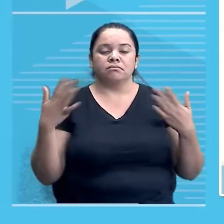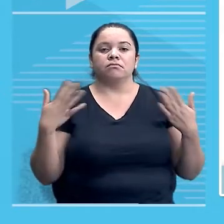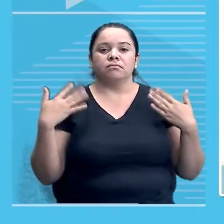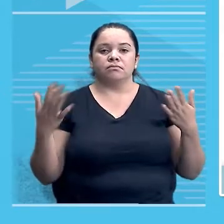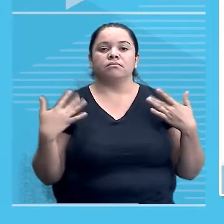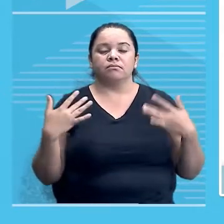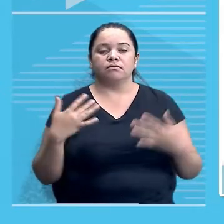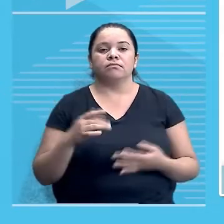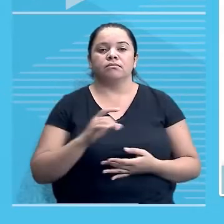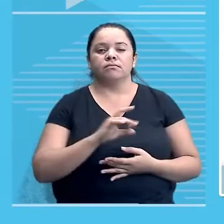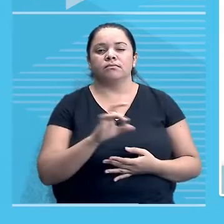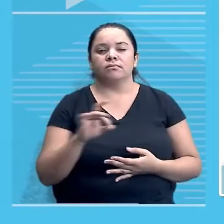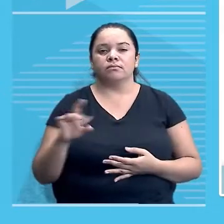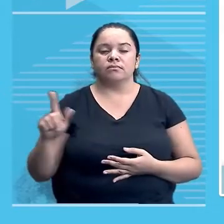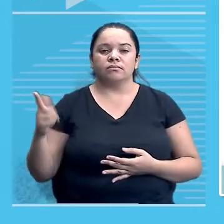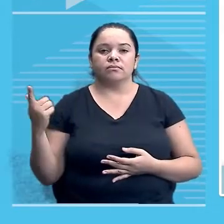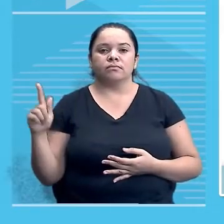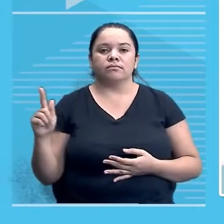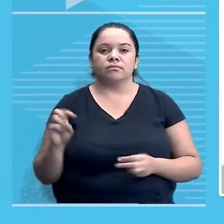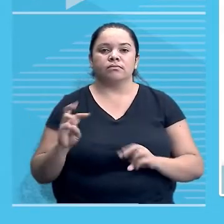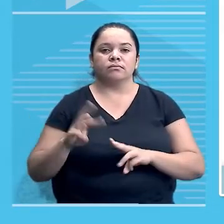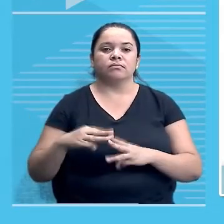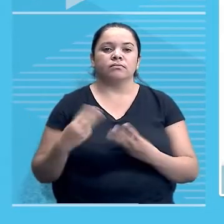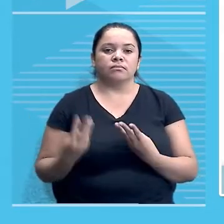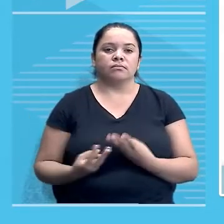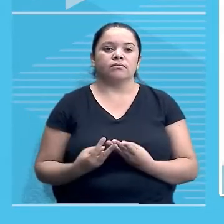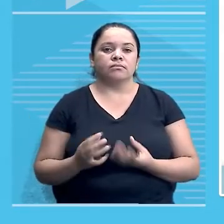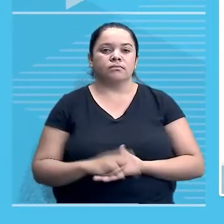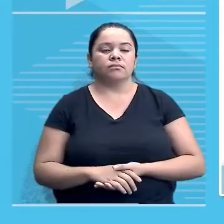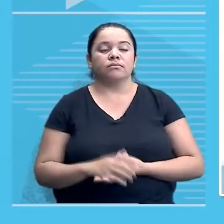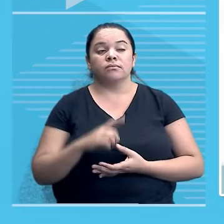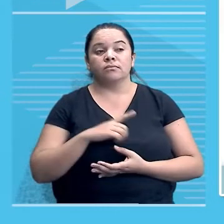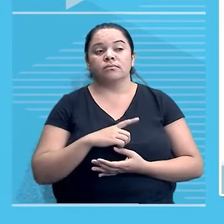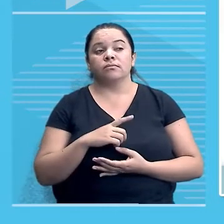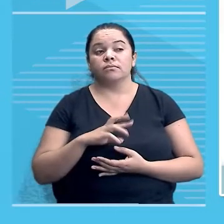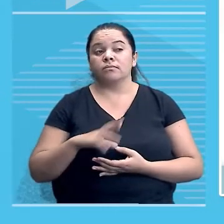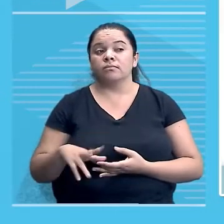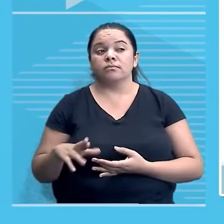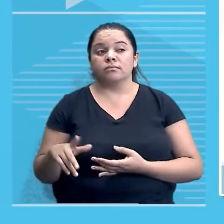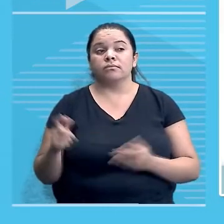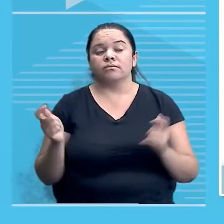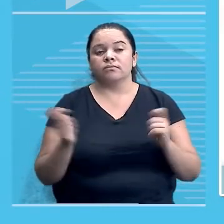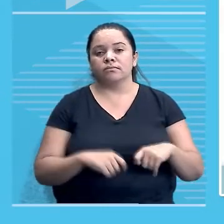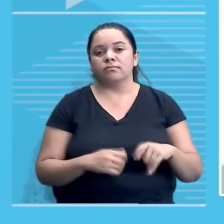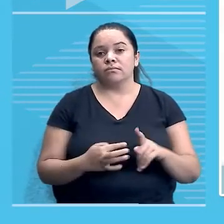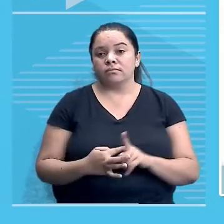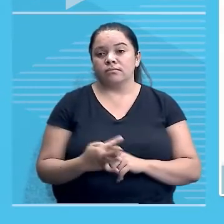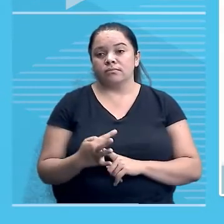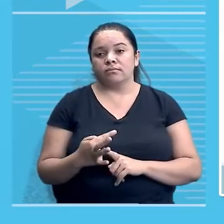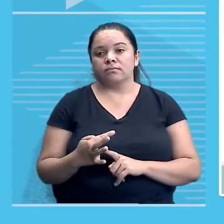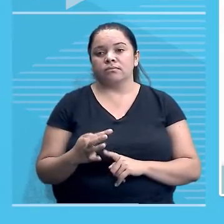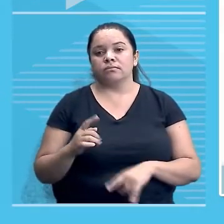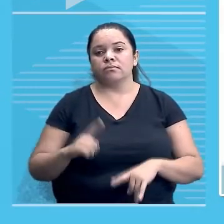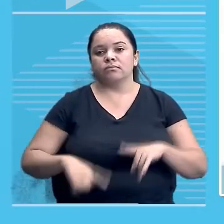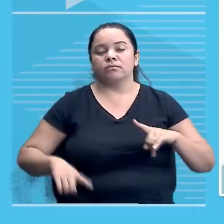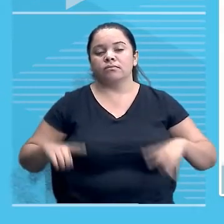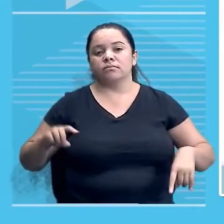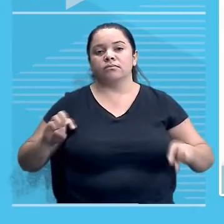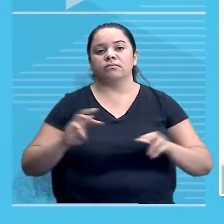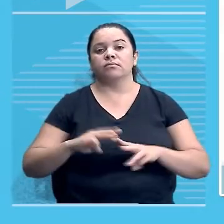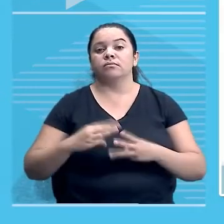cada grama do material. E aqui não. A capacidade térmica é para o material